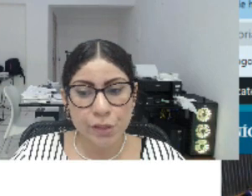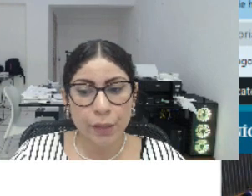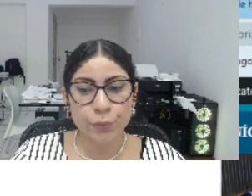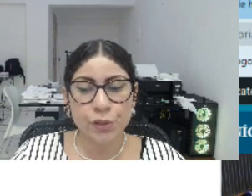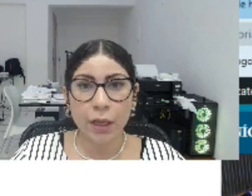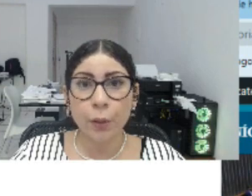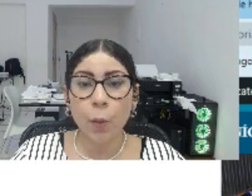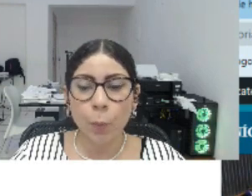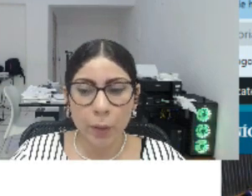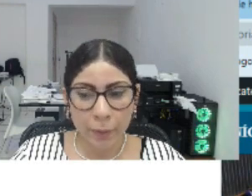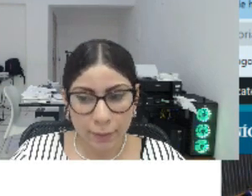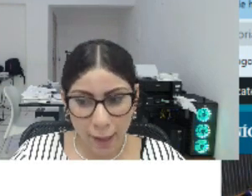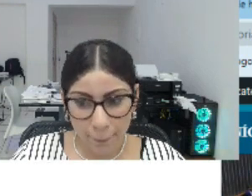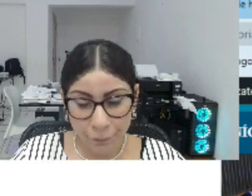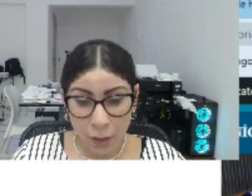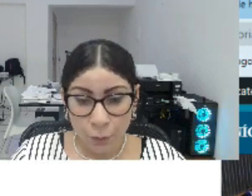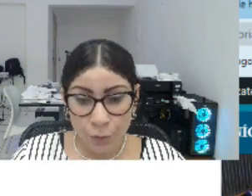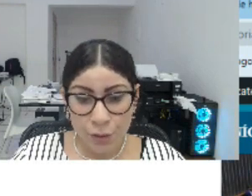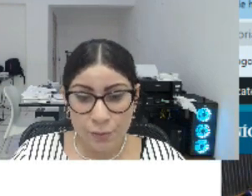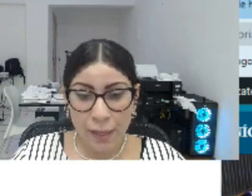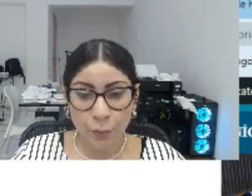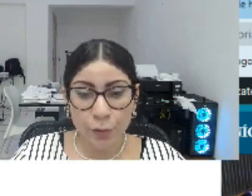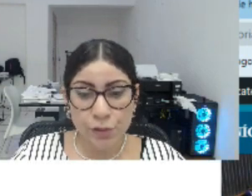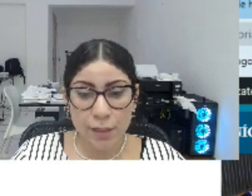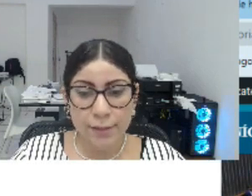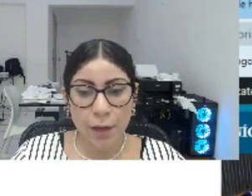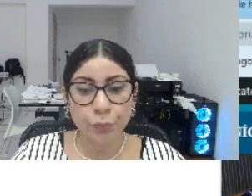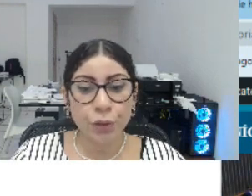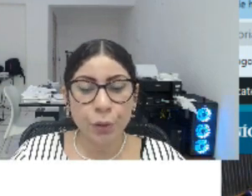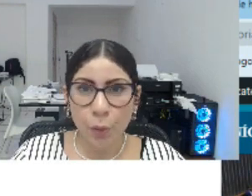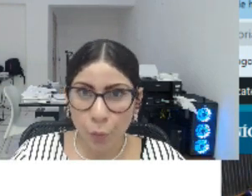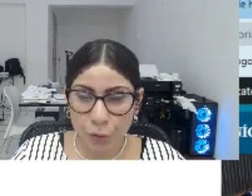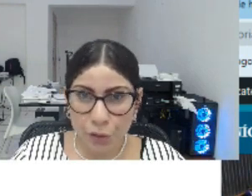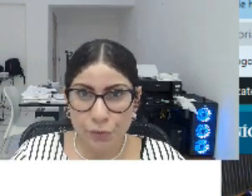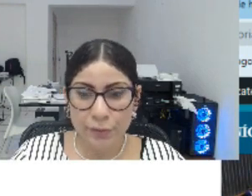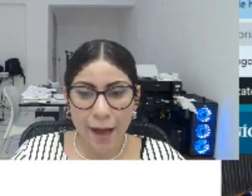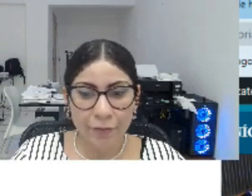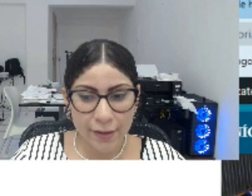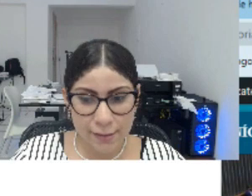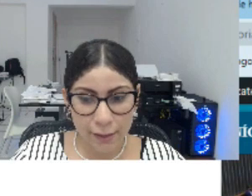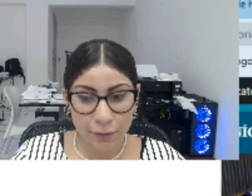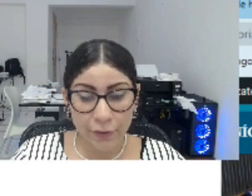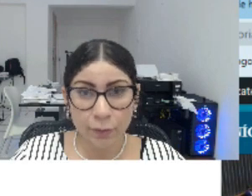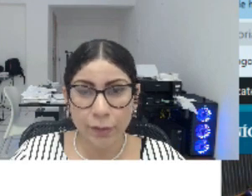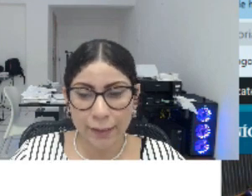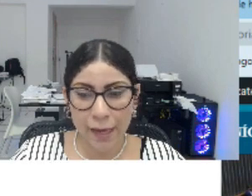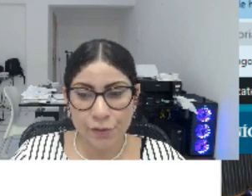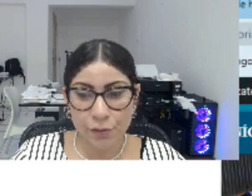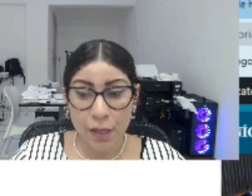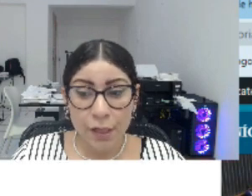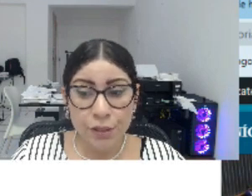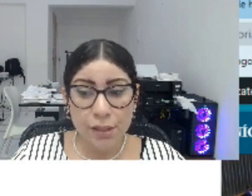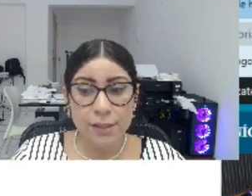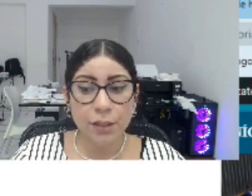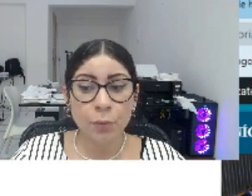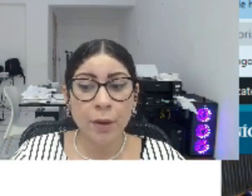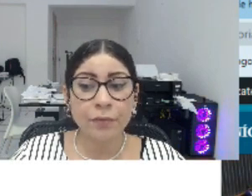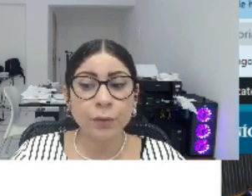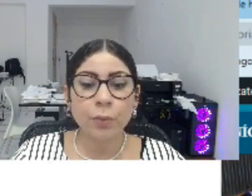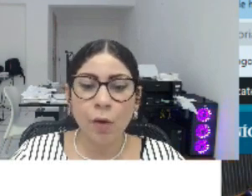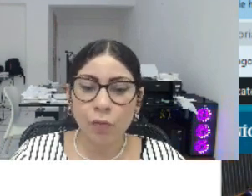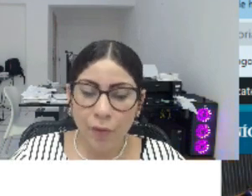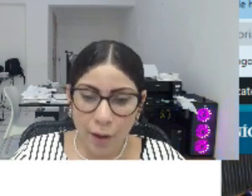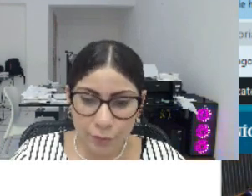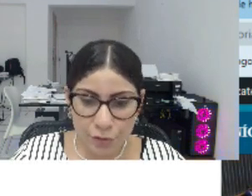relator do projeto de lei complementar. No início da noite, ele se reuniu com o ministro da Fazenda, Fernando Haddad, e disse que